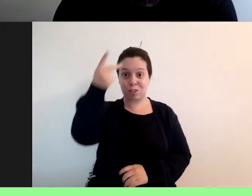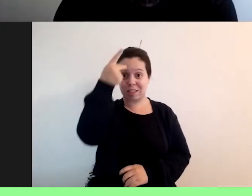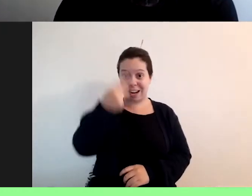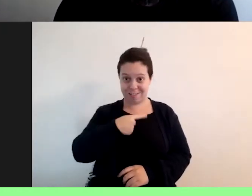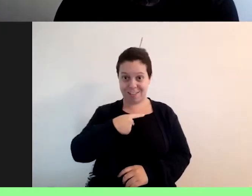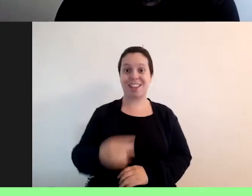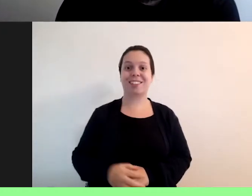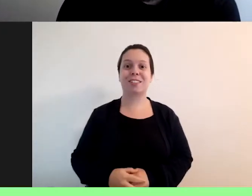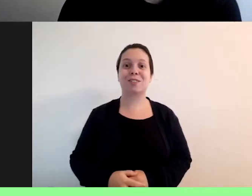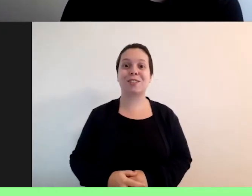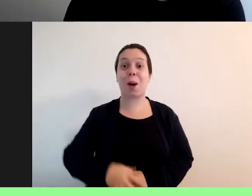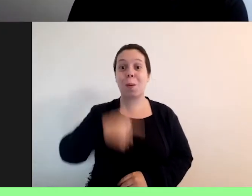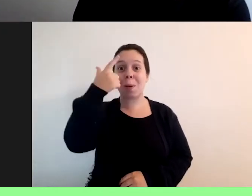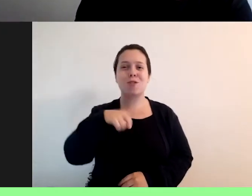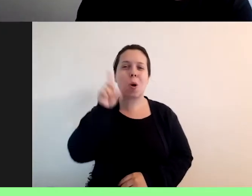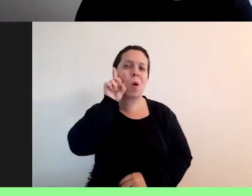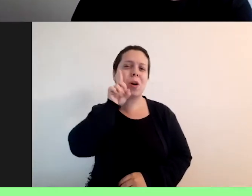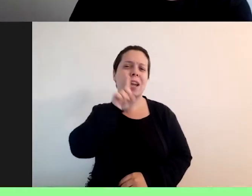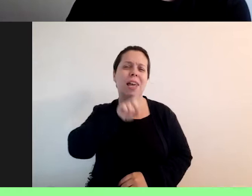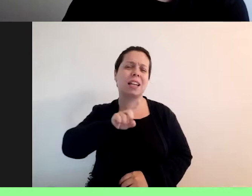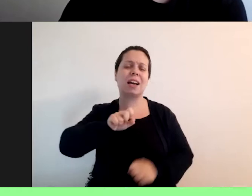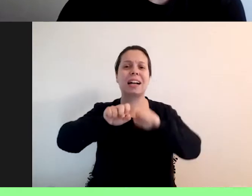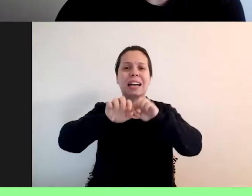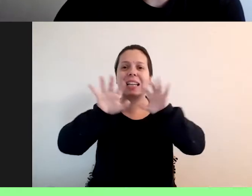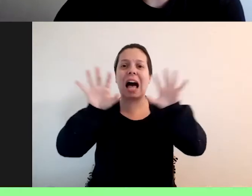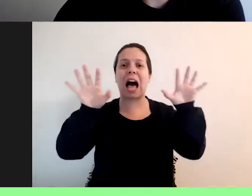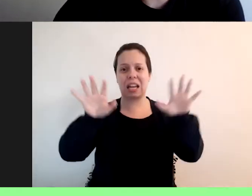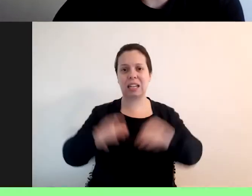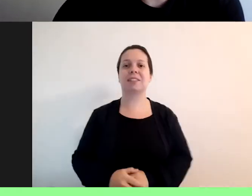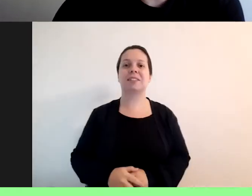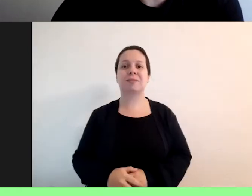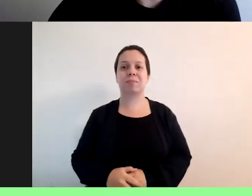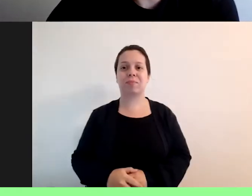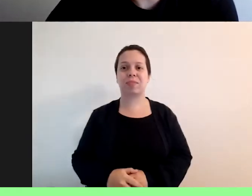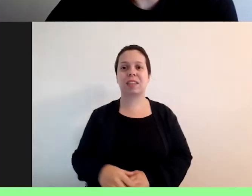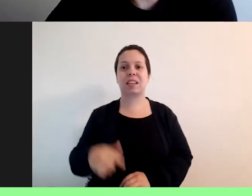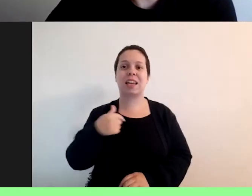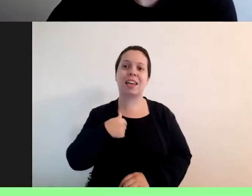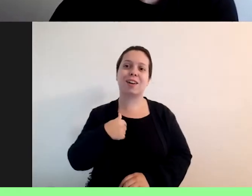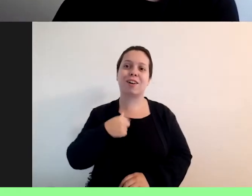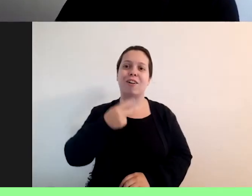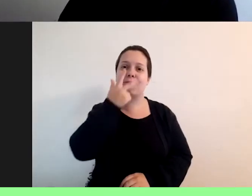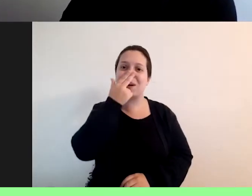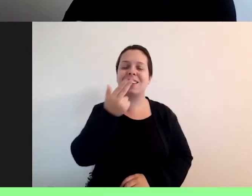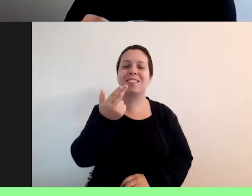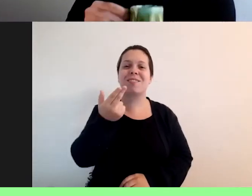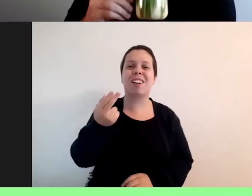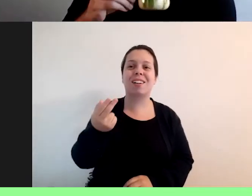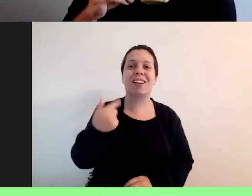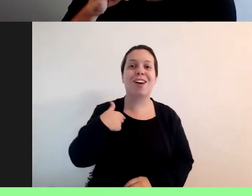pessoa morena bem clara, parda bem clara. Costumo falar que eu sou um pouco descorada, porque não pego